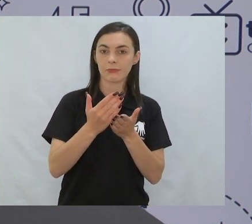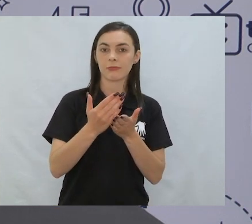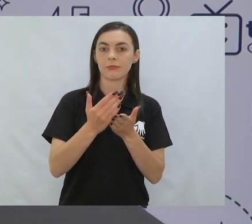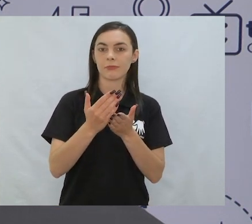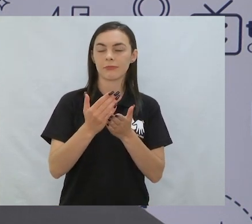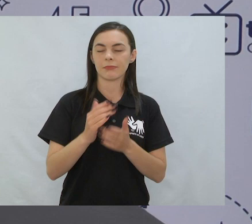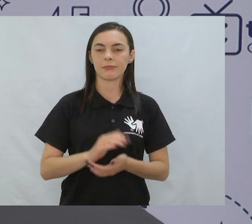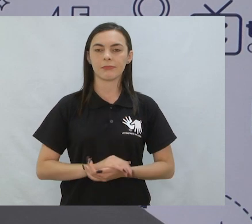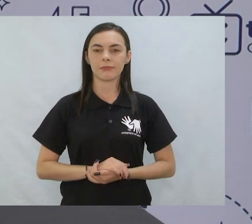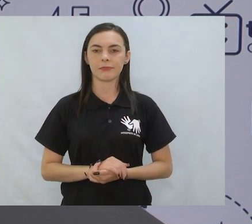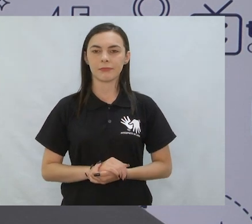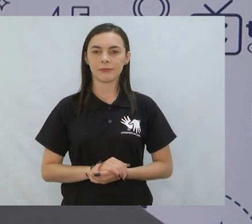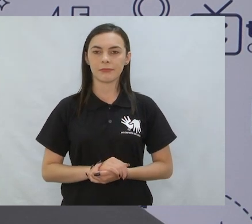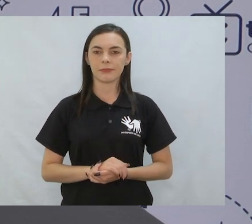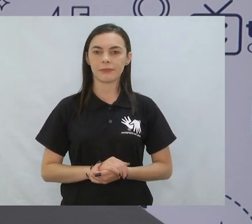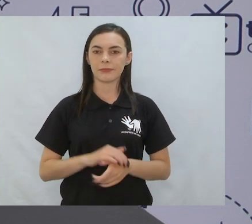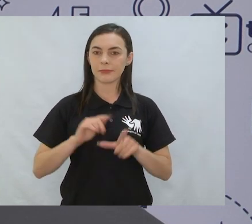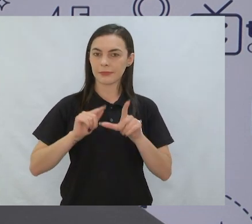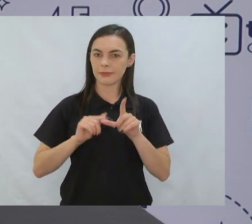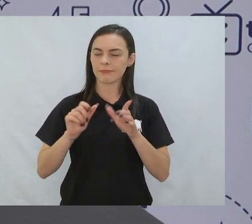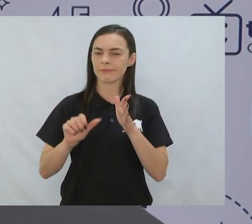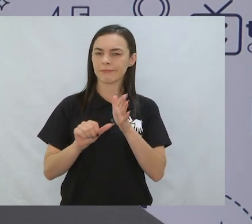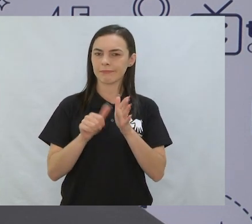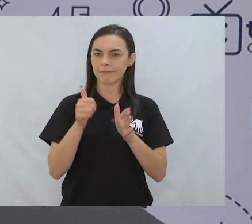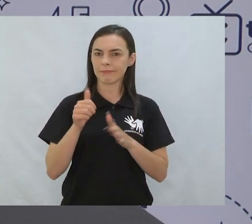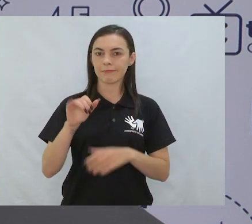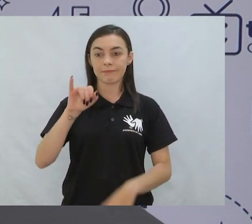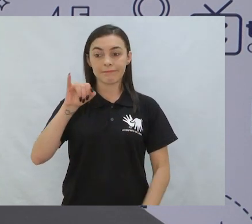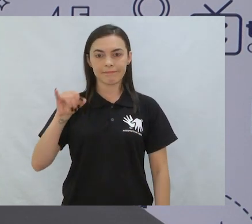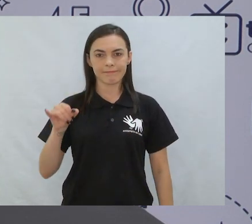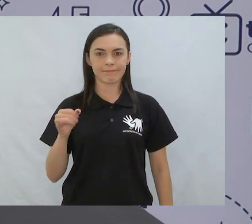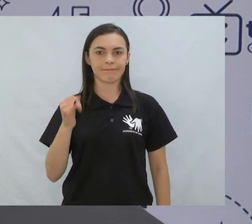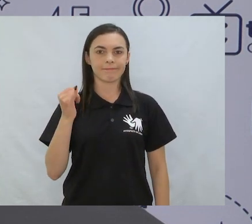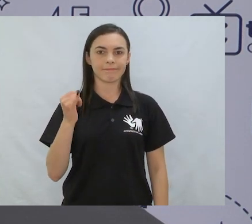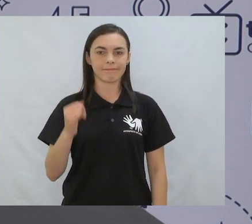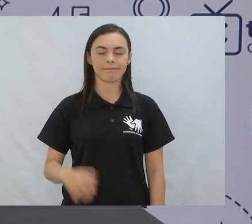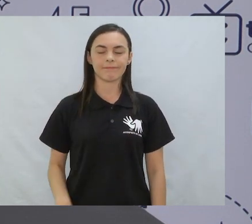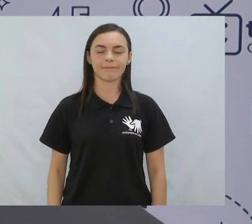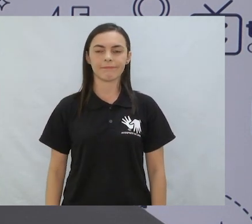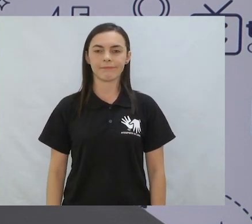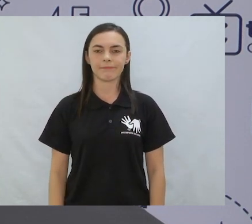a nossa palavra. Então, a primeira letra, J.